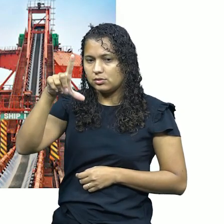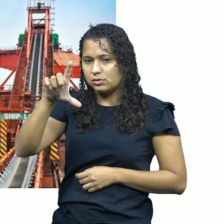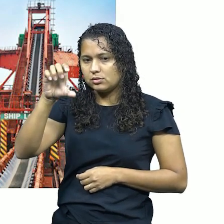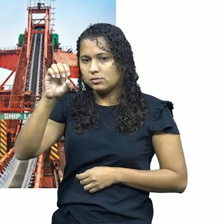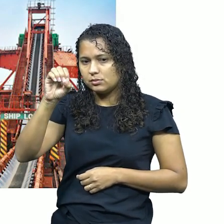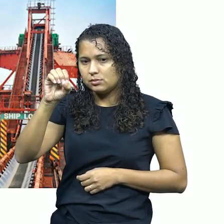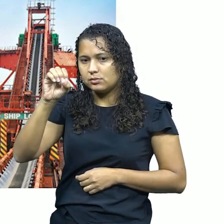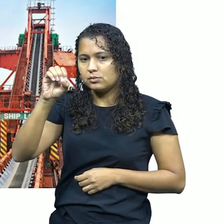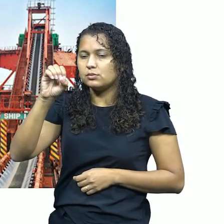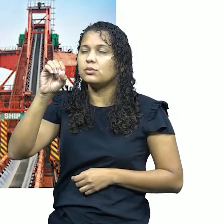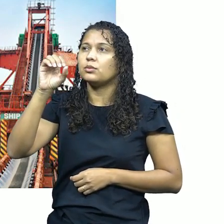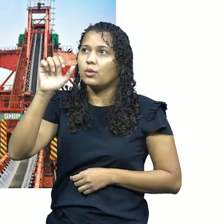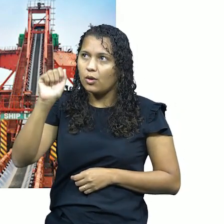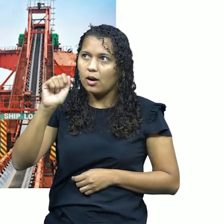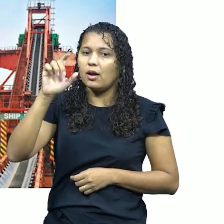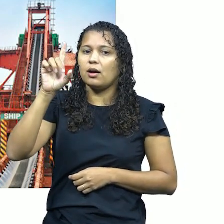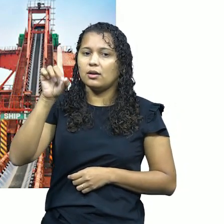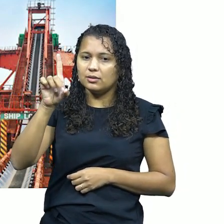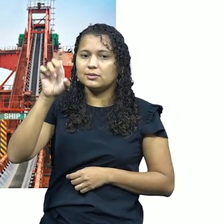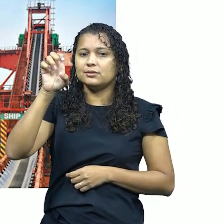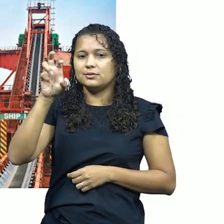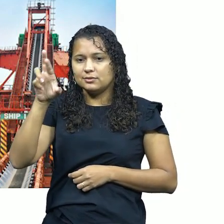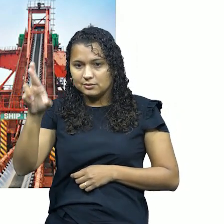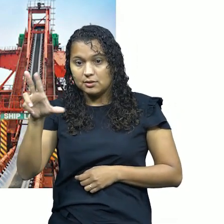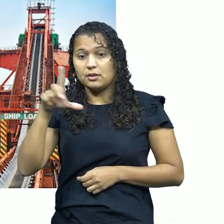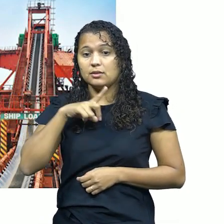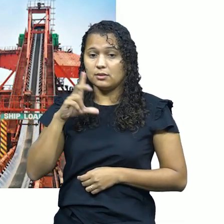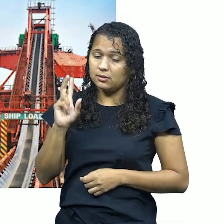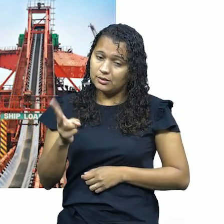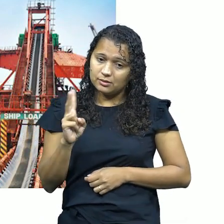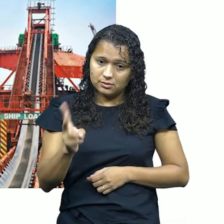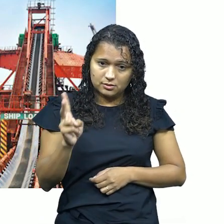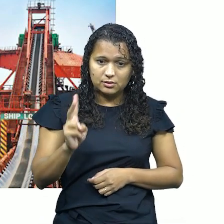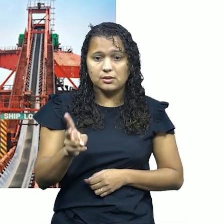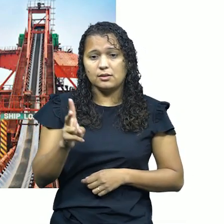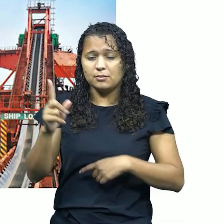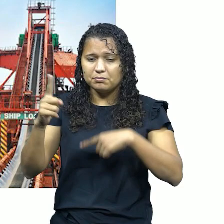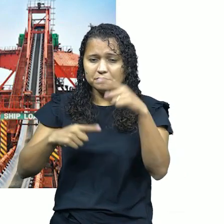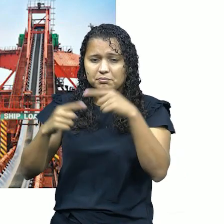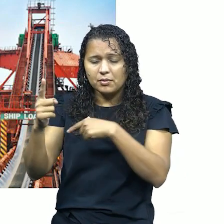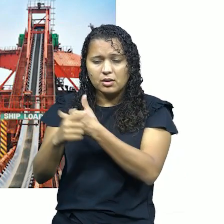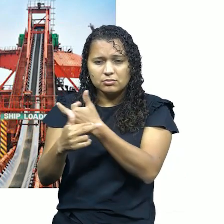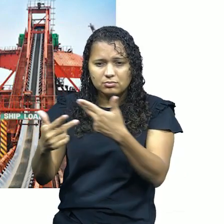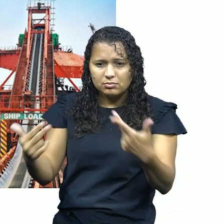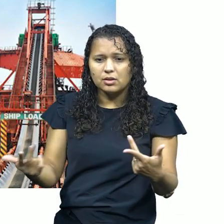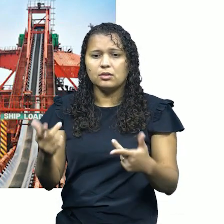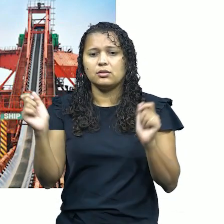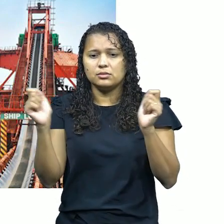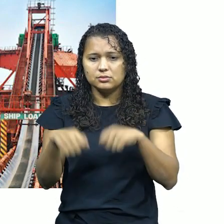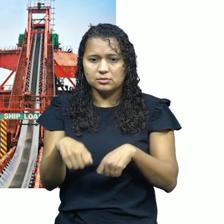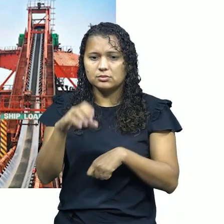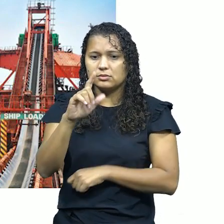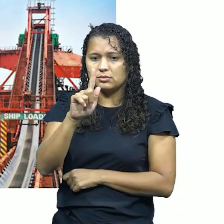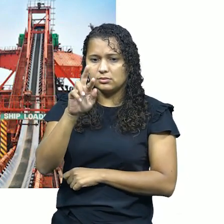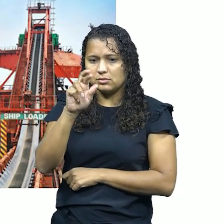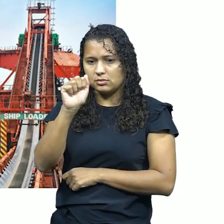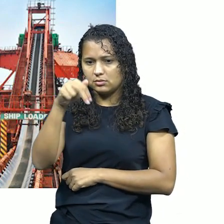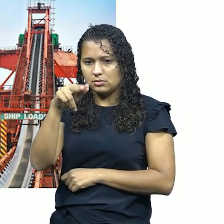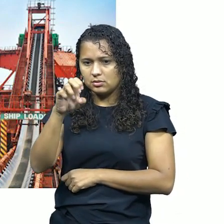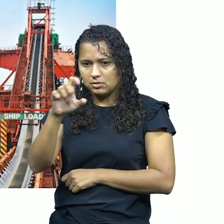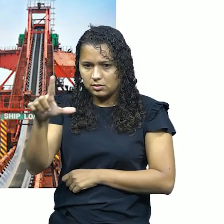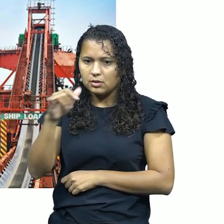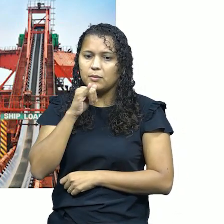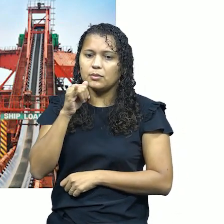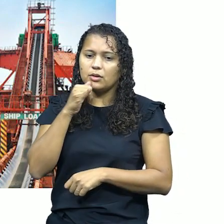ele é uma grande máquina usada para carregar continuamente materiais sólidos a granel,